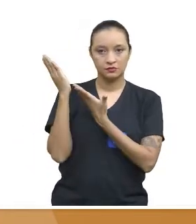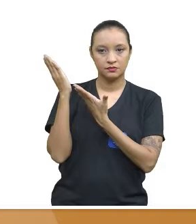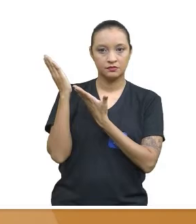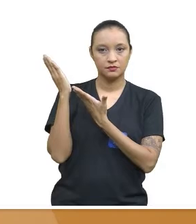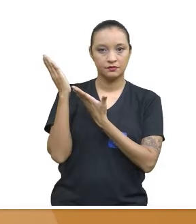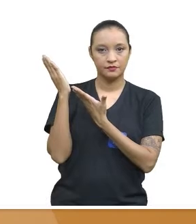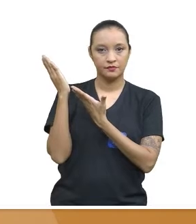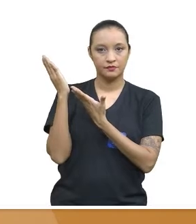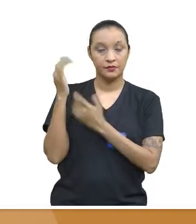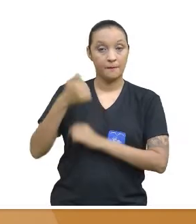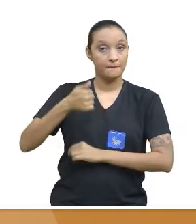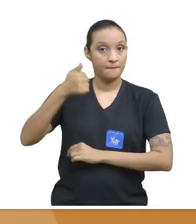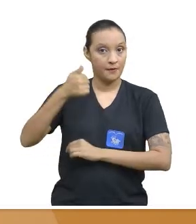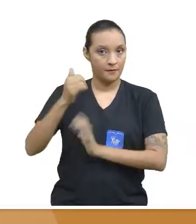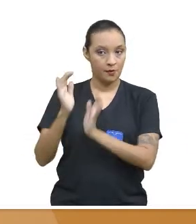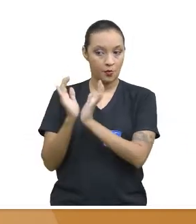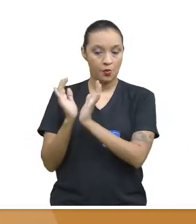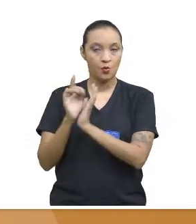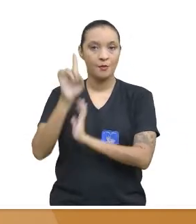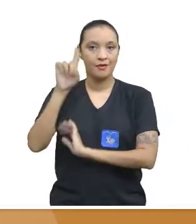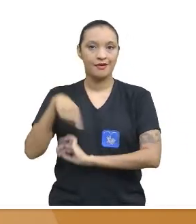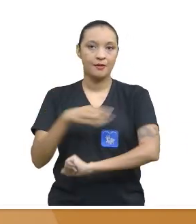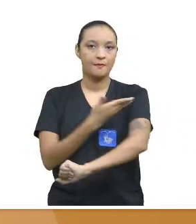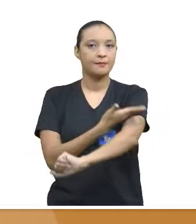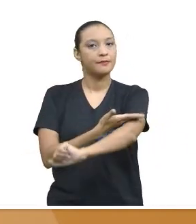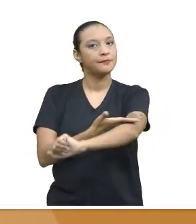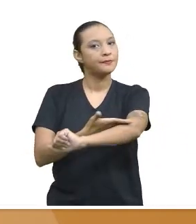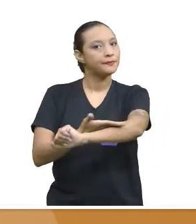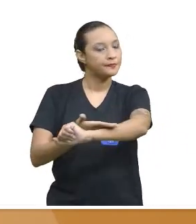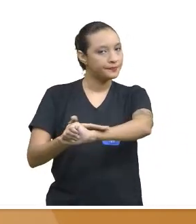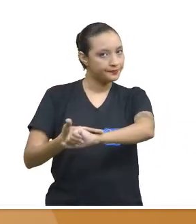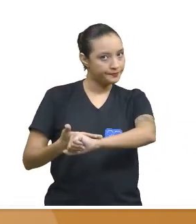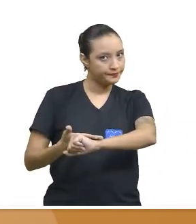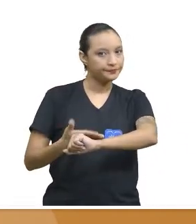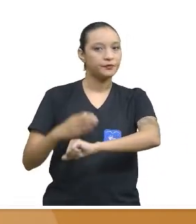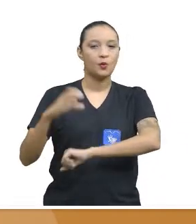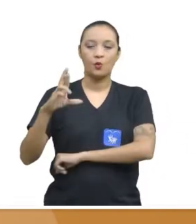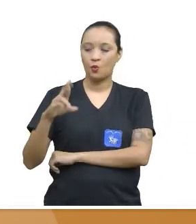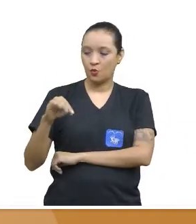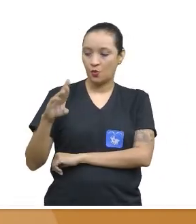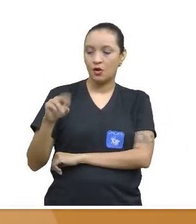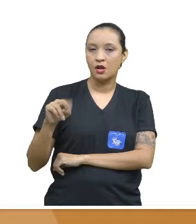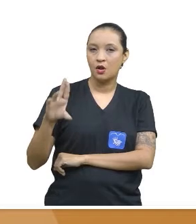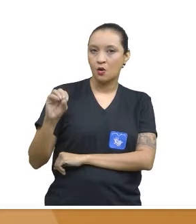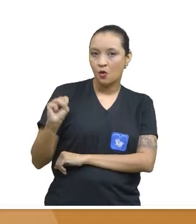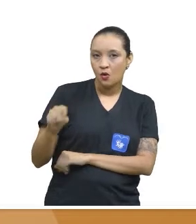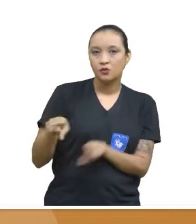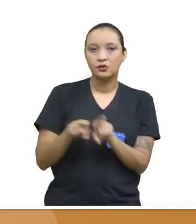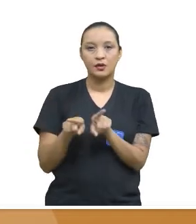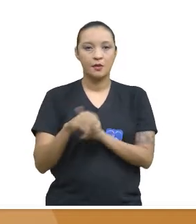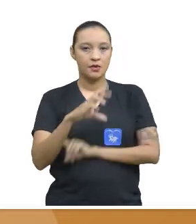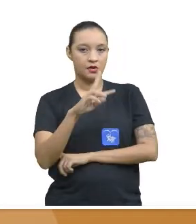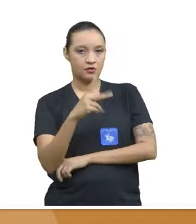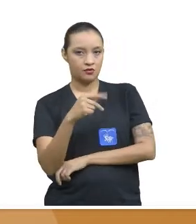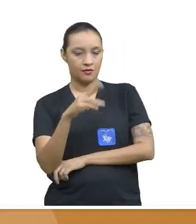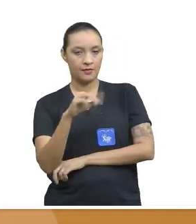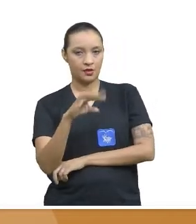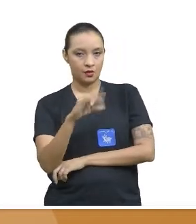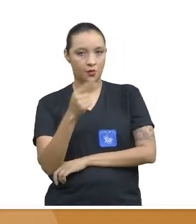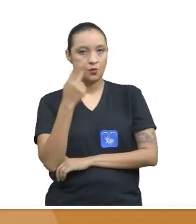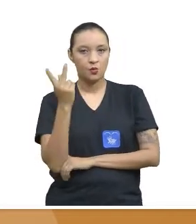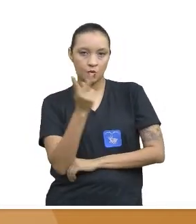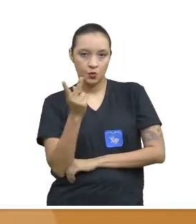eles são brancos, tá? Tanto crioulos quanto chapetones são brancos. É importante a